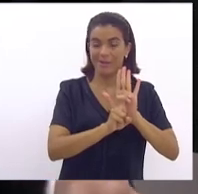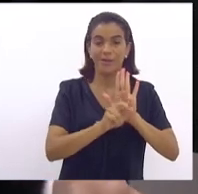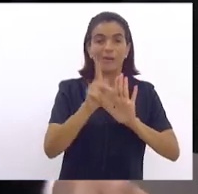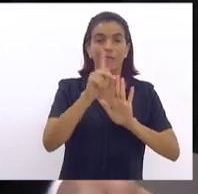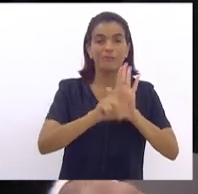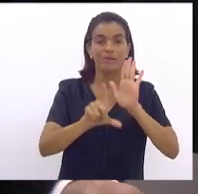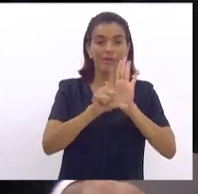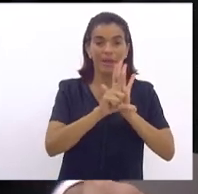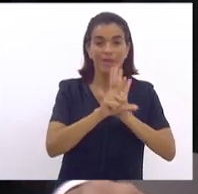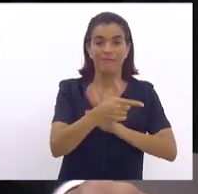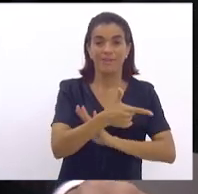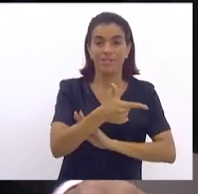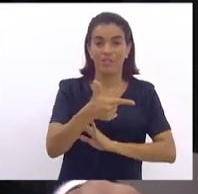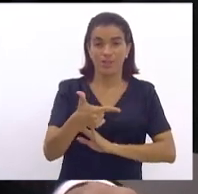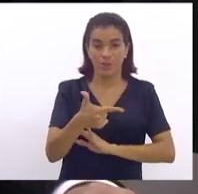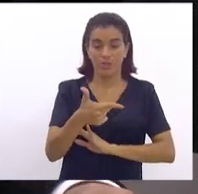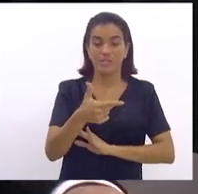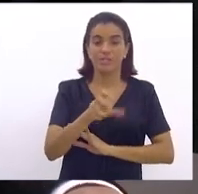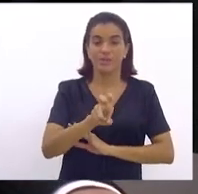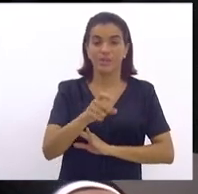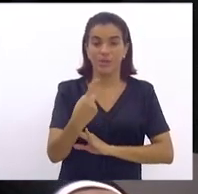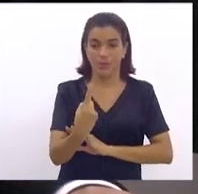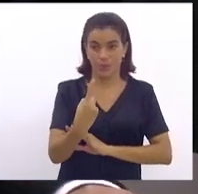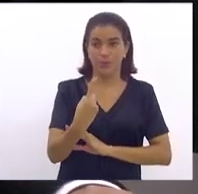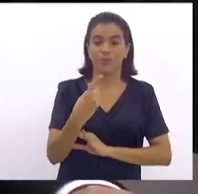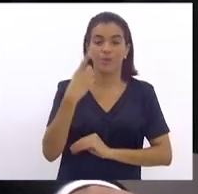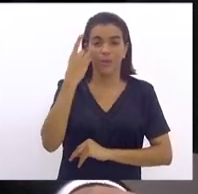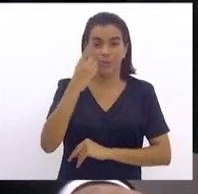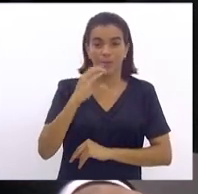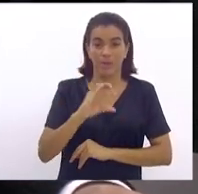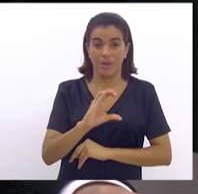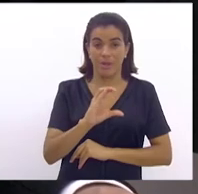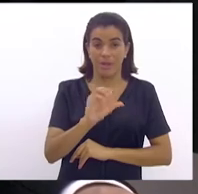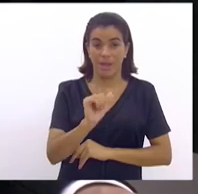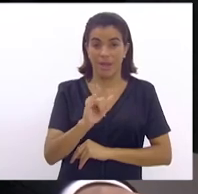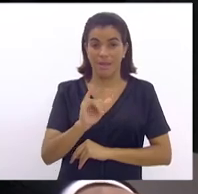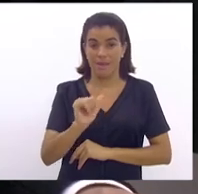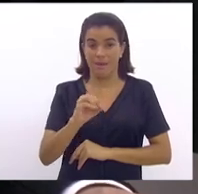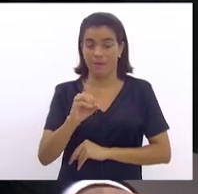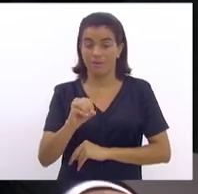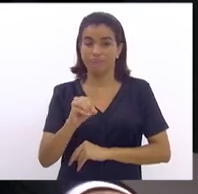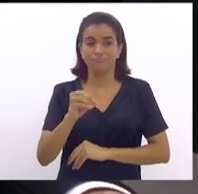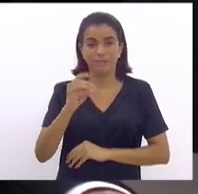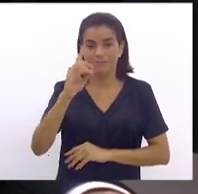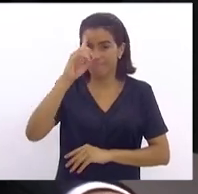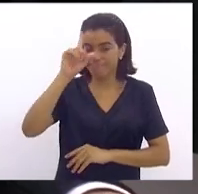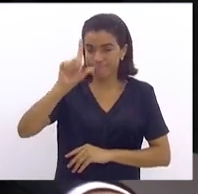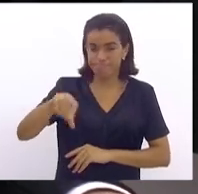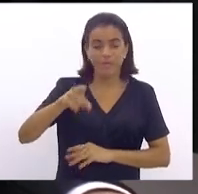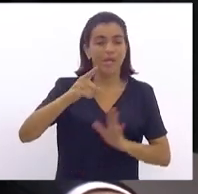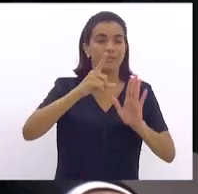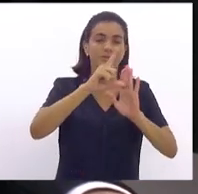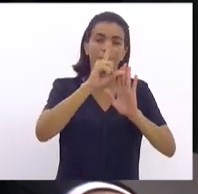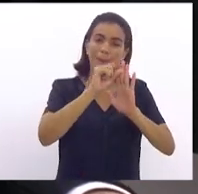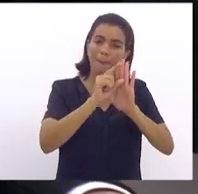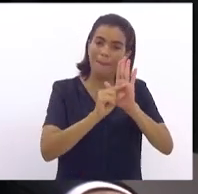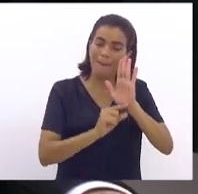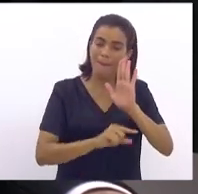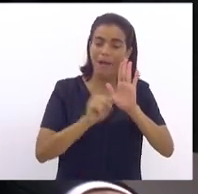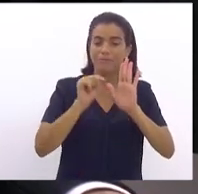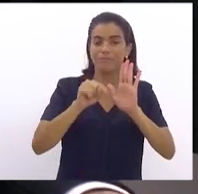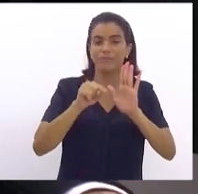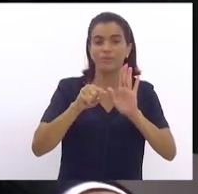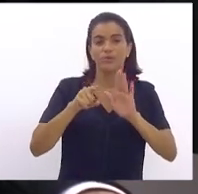Projeto de Lei 2251 de 23, de autoria do deputado Cláudio Caiado, que estabelece diretrizes para o cálculo do volume de reservatórios